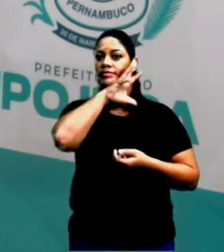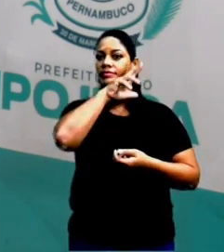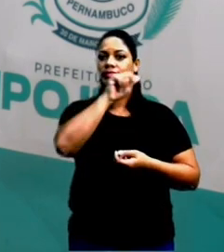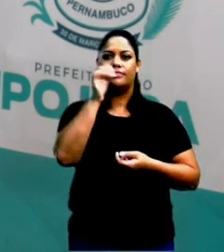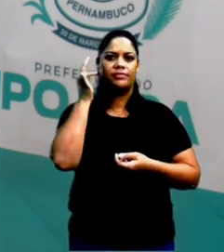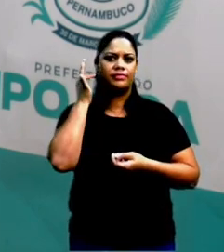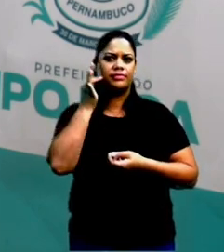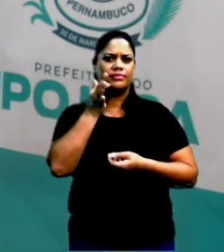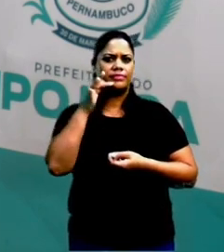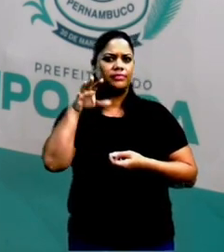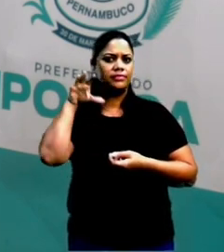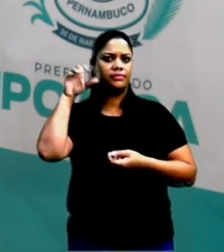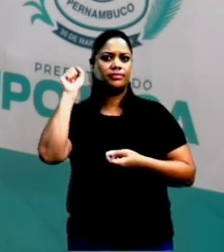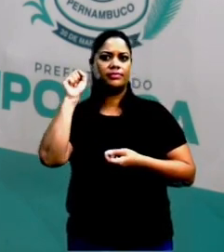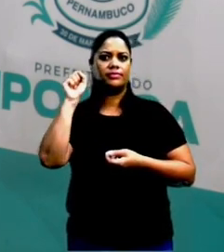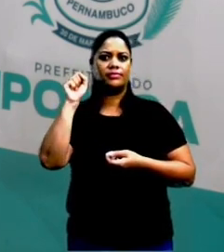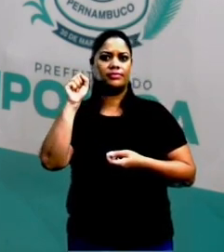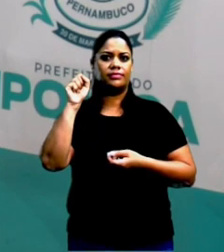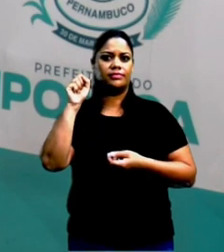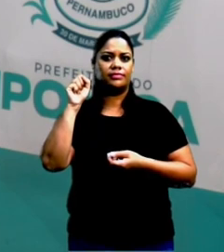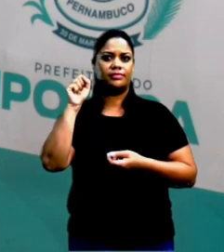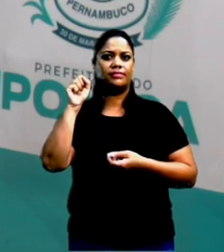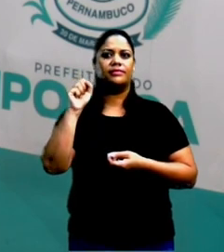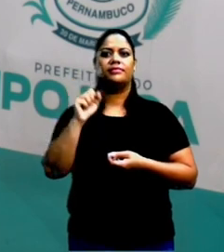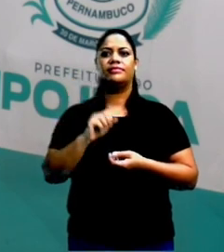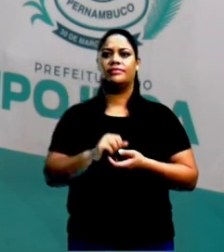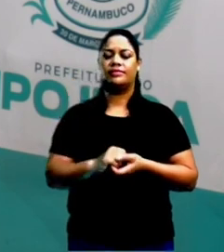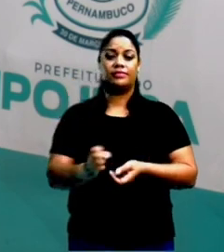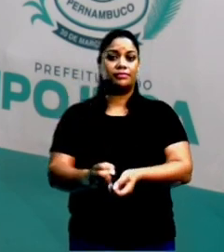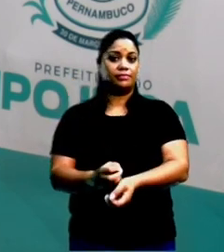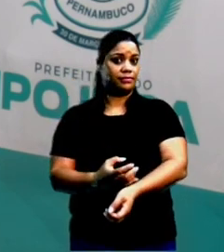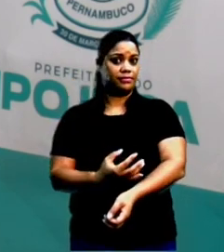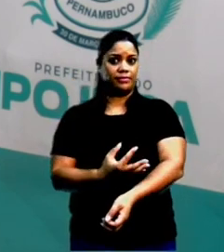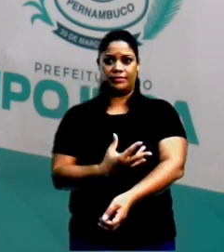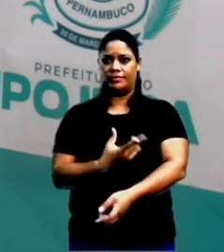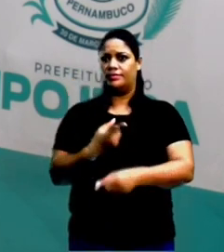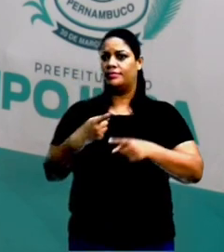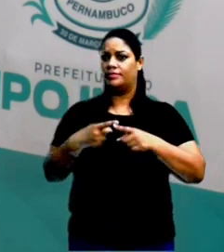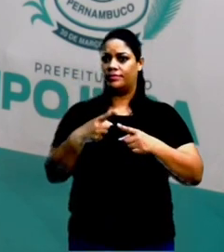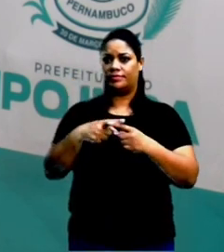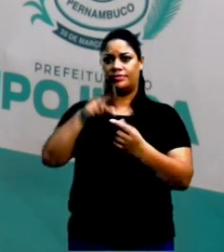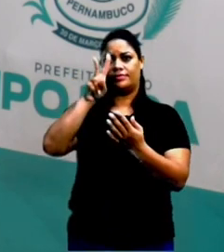escutar, né? Ela se encheu de emoção, porque a leitura